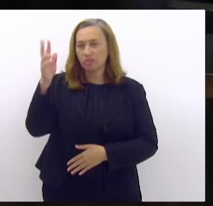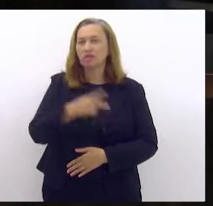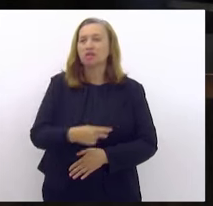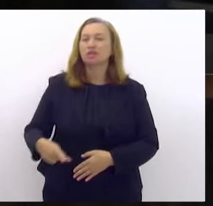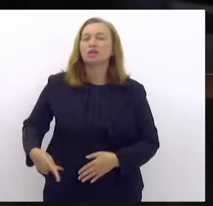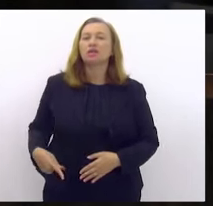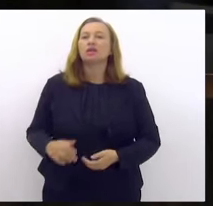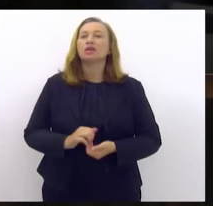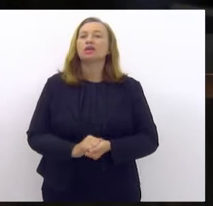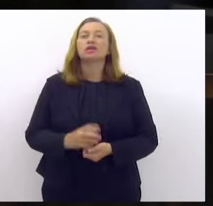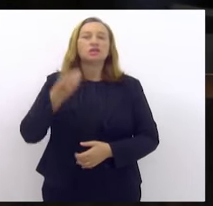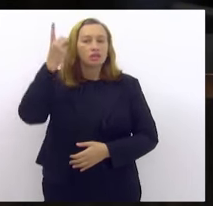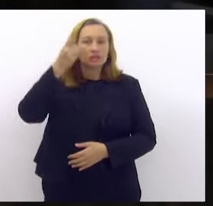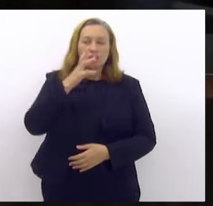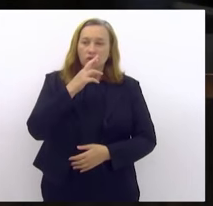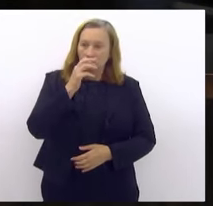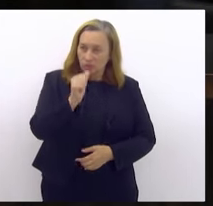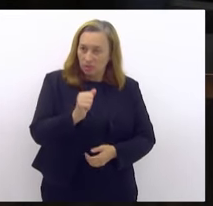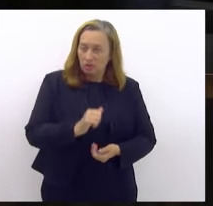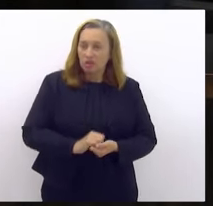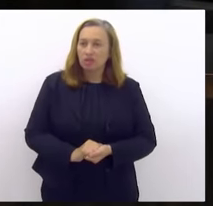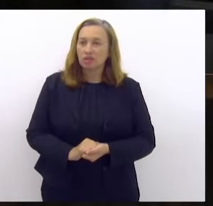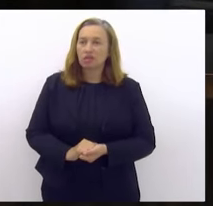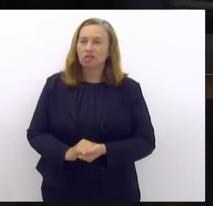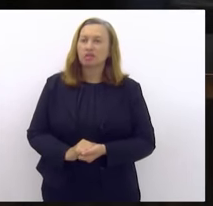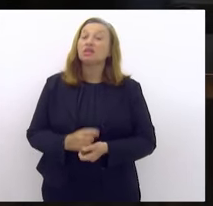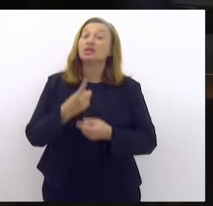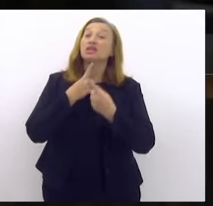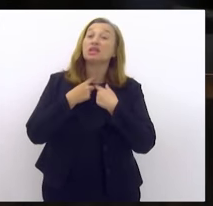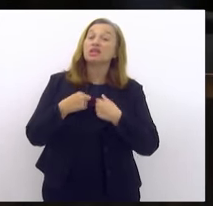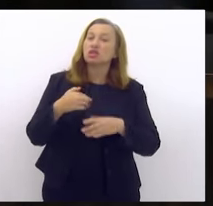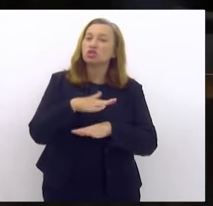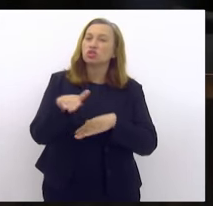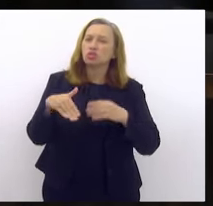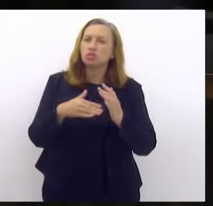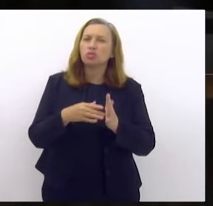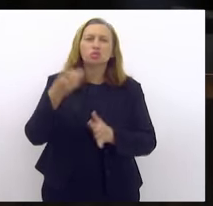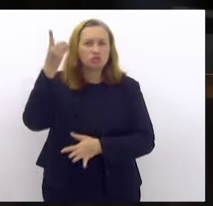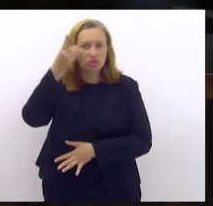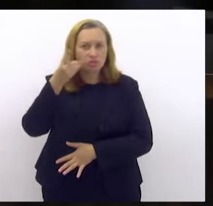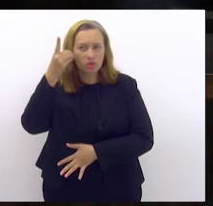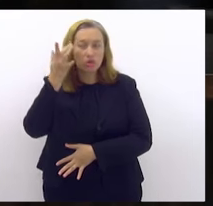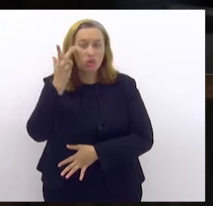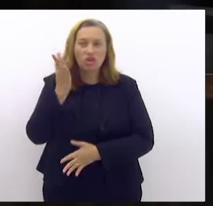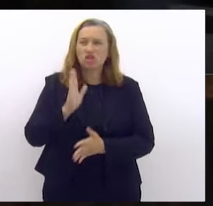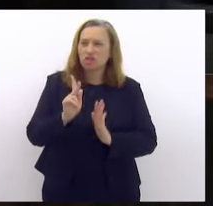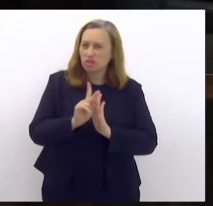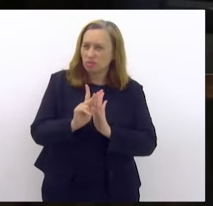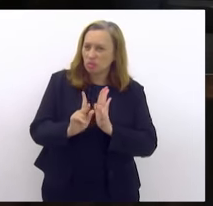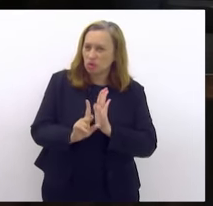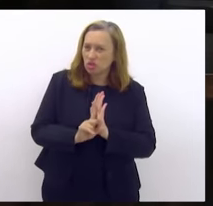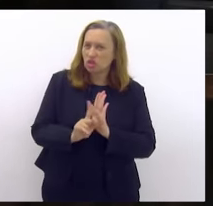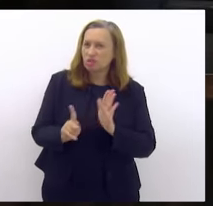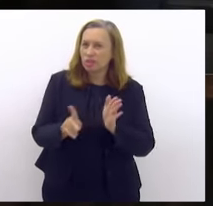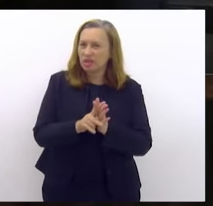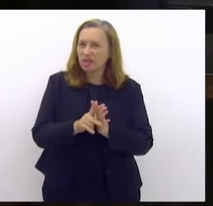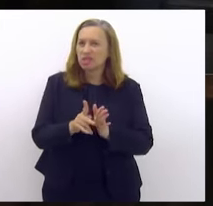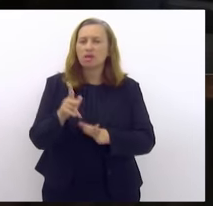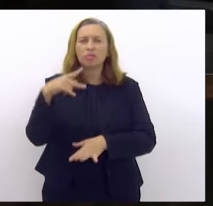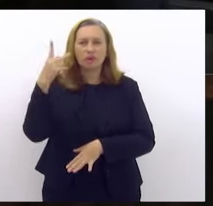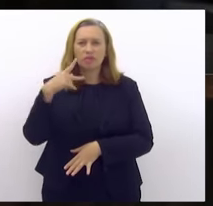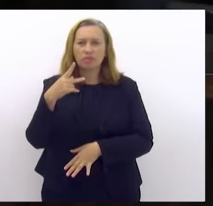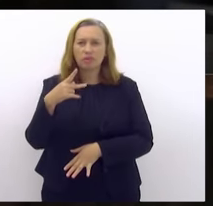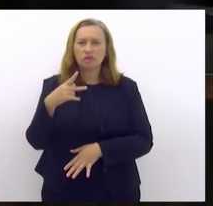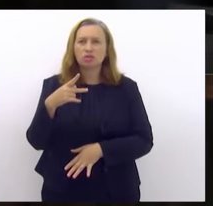nosso nobre deputado Rodrigo Amorim. Se é vontade de todos os deputados, que eu acho que esse projeto é do parlamento, né? De todos,